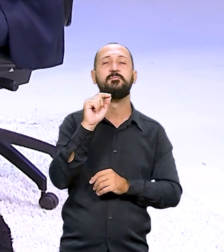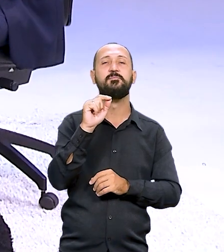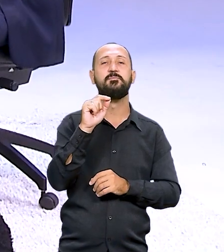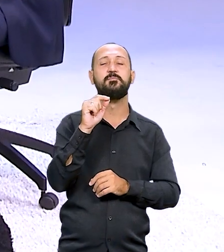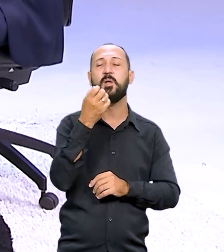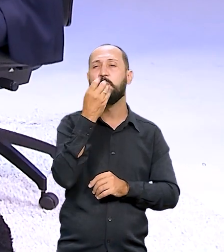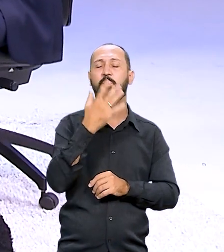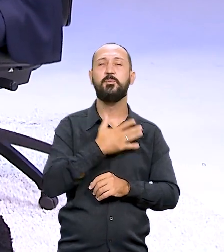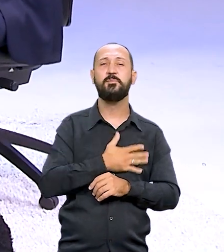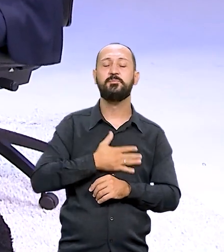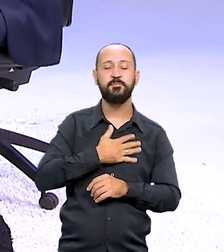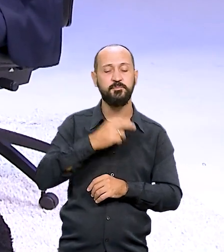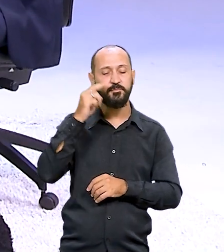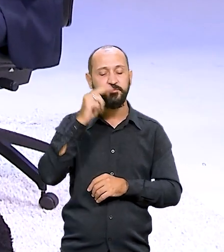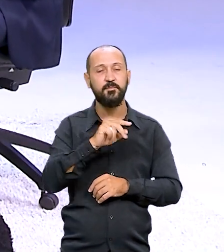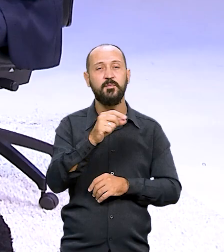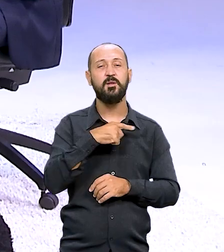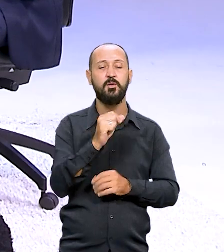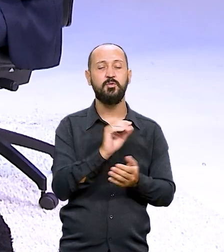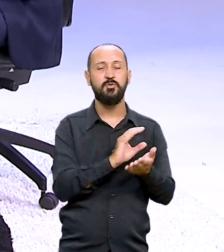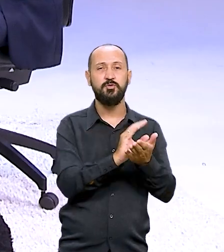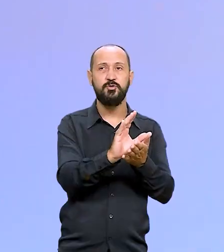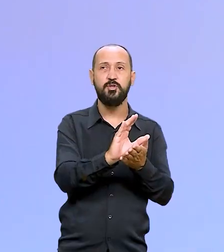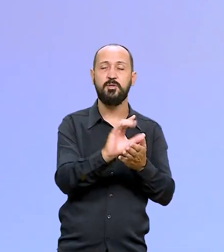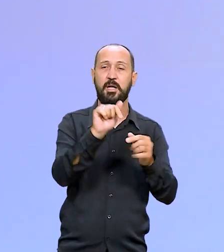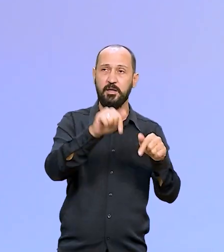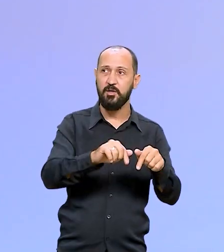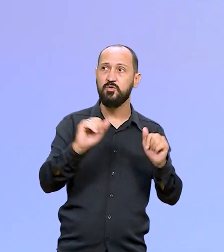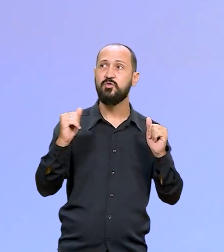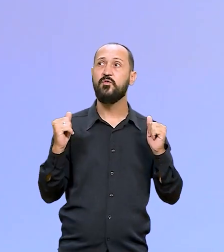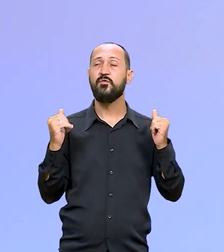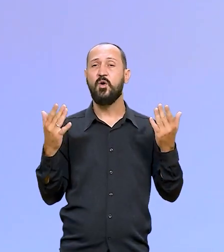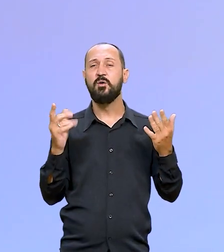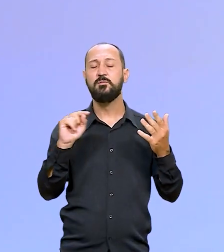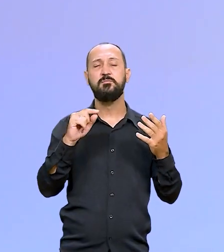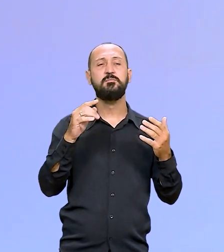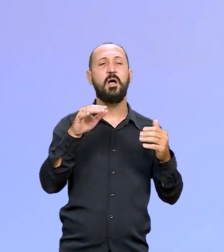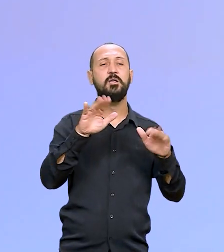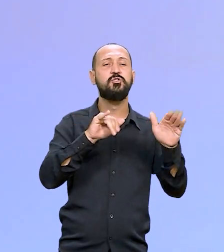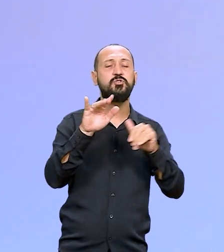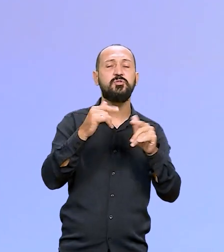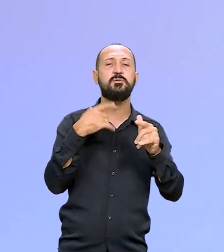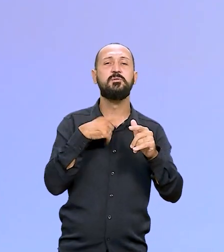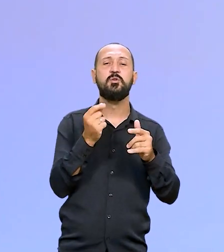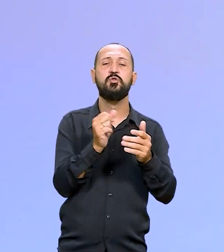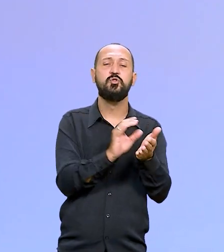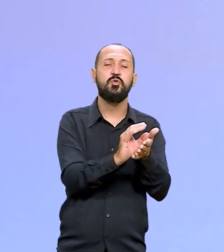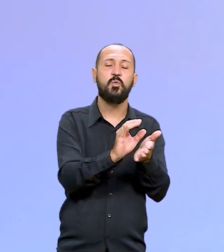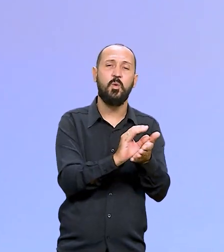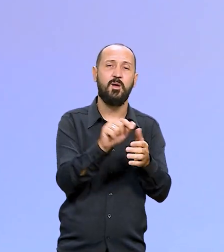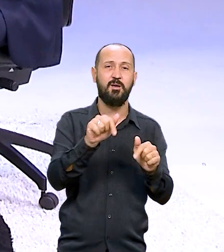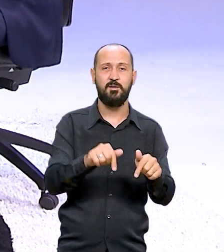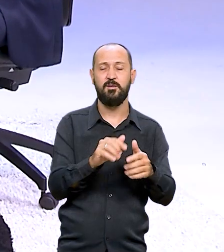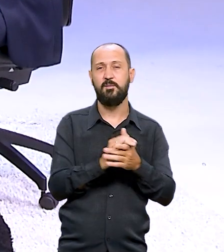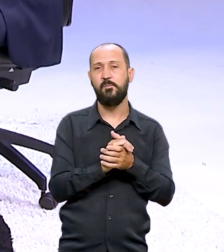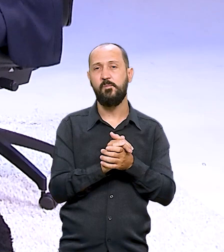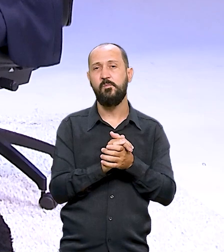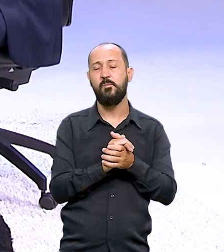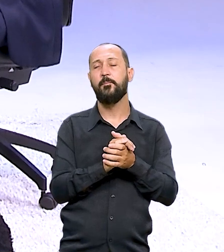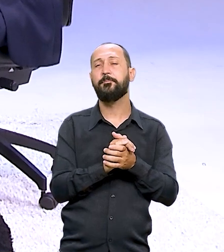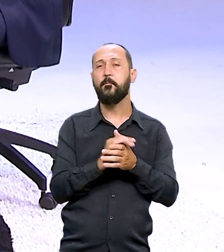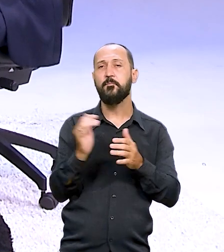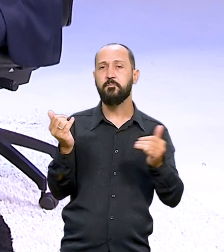como o Brasil Aos olhos do investidor brasileiro ou estrangeiro não tá atraindo tanto o investimento né então